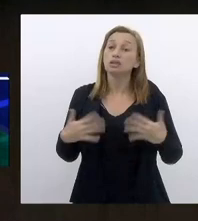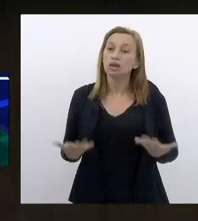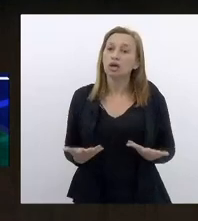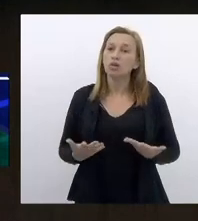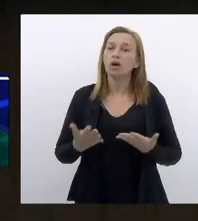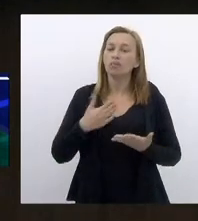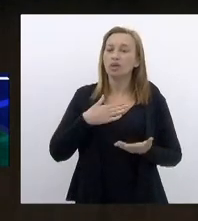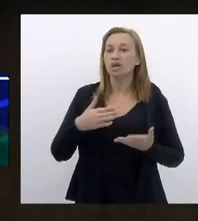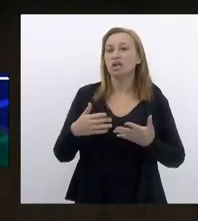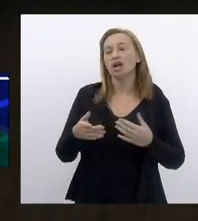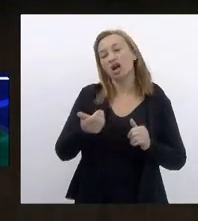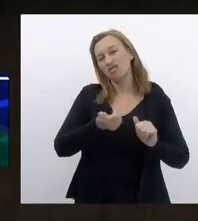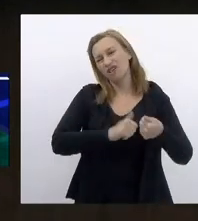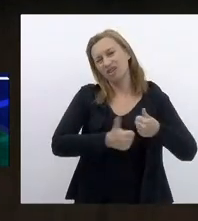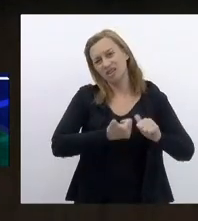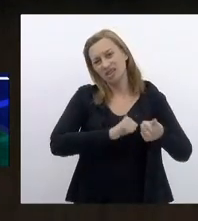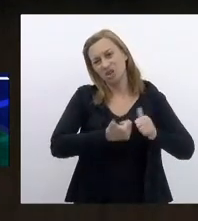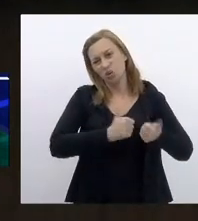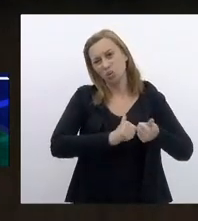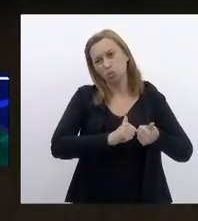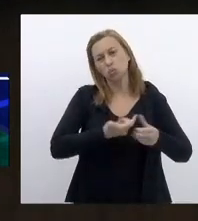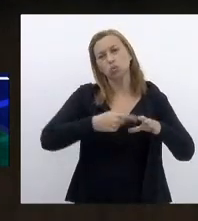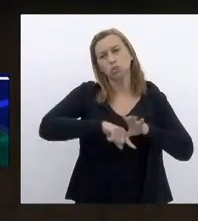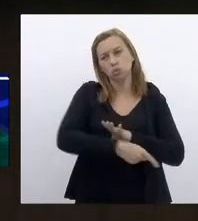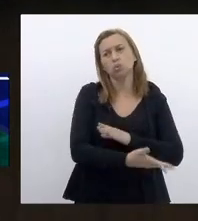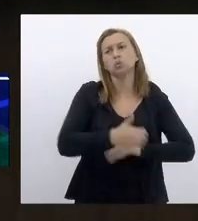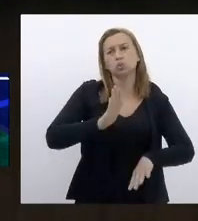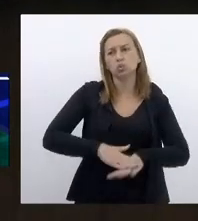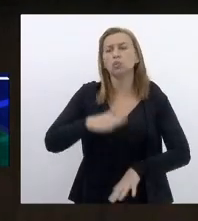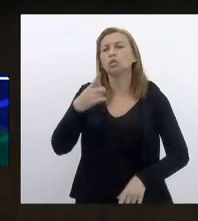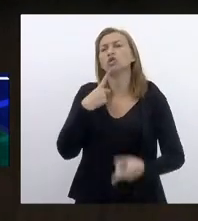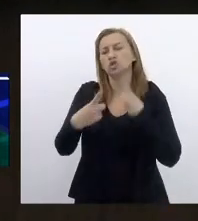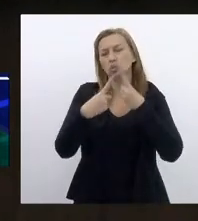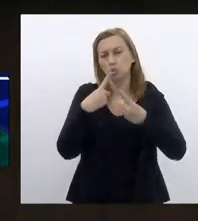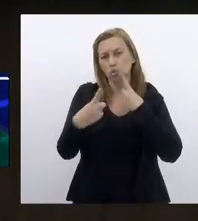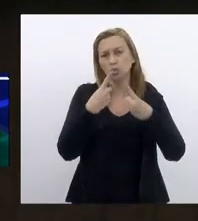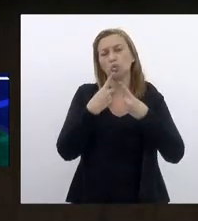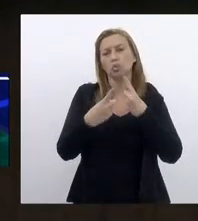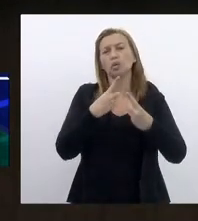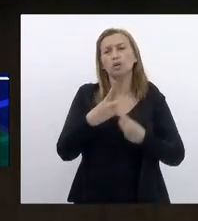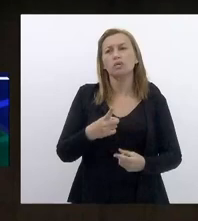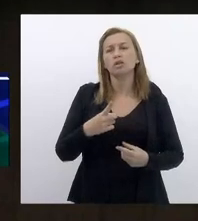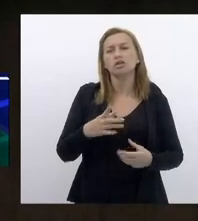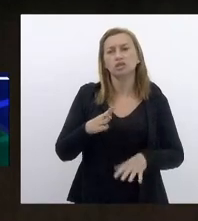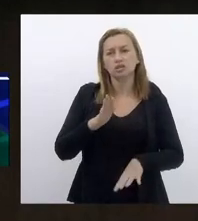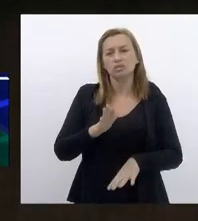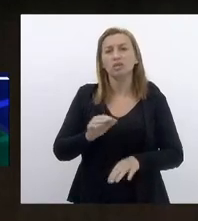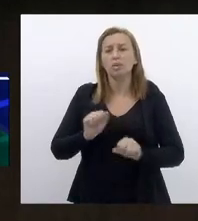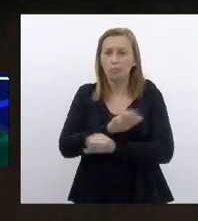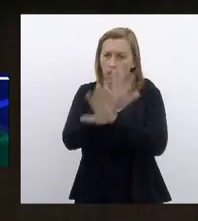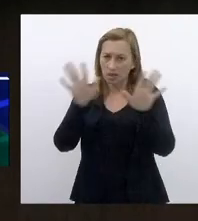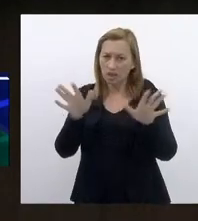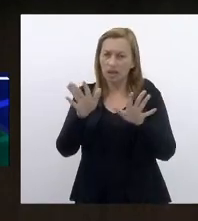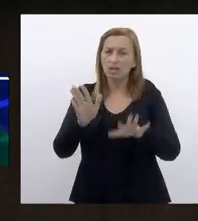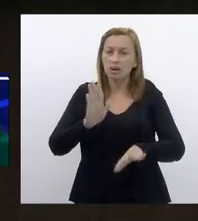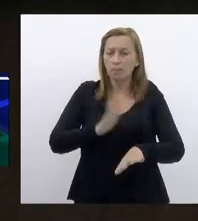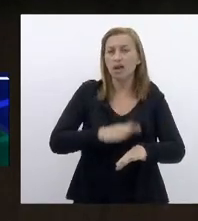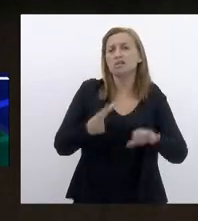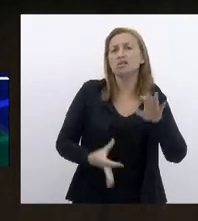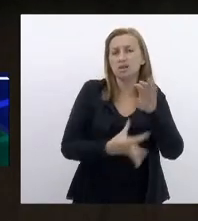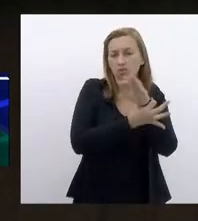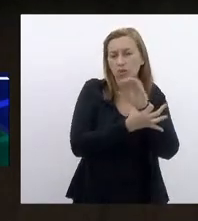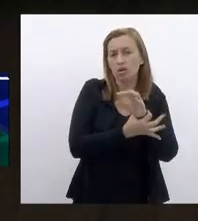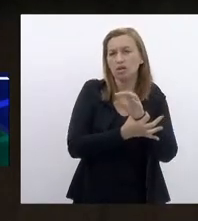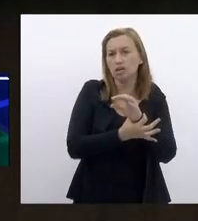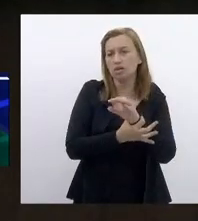minha avaliação, ele demandaria um aprofundamento maior da discussão para que a gente tivesse mais transparência, mais segurança de